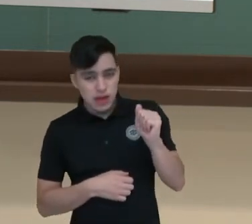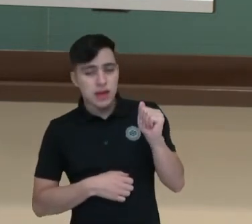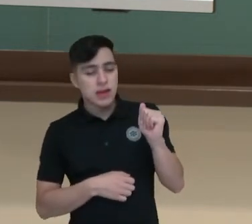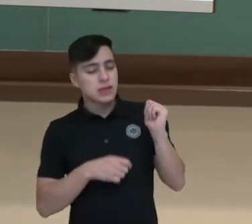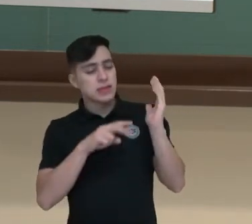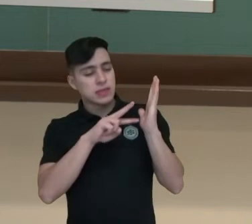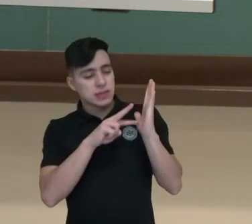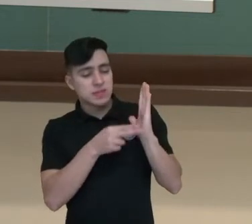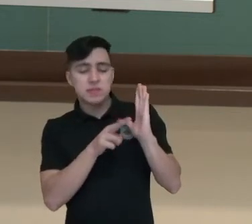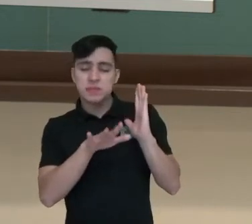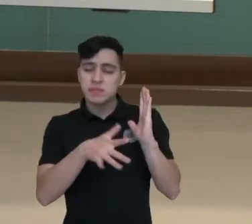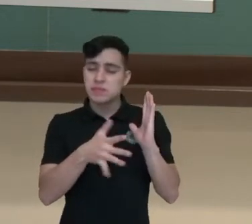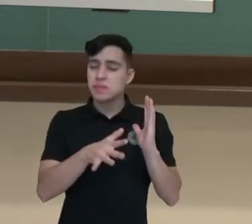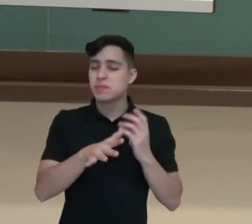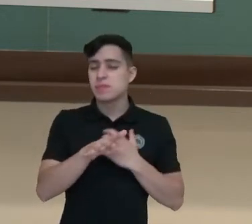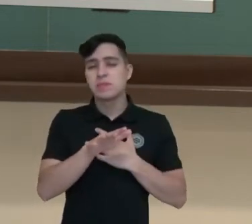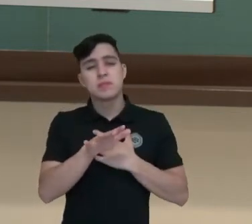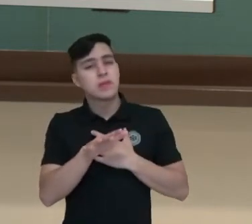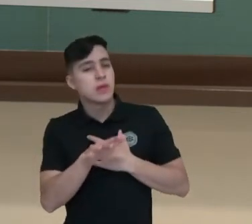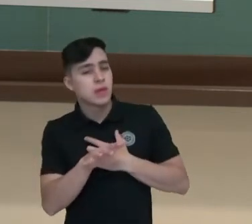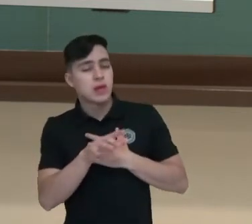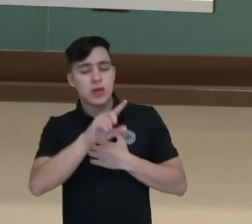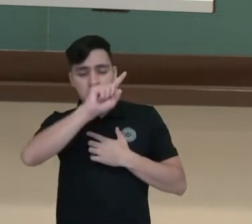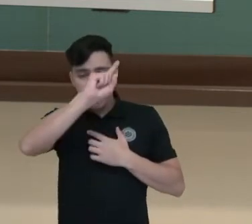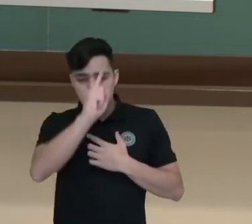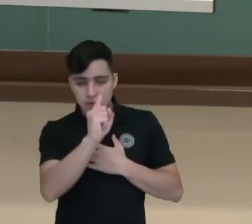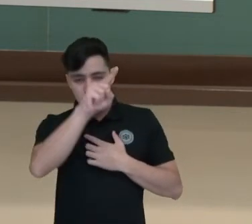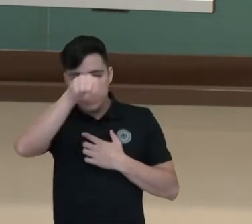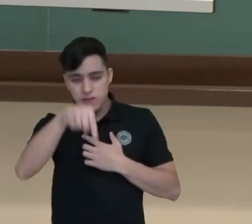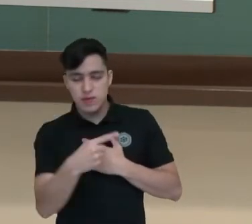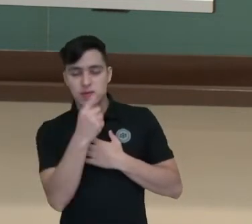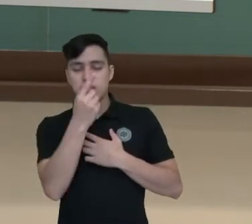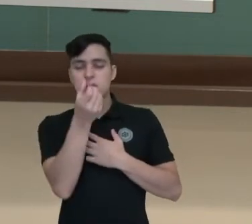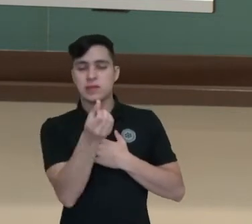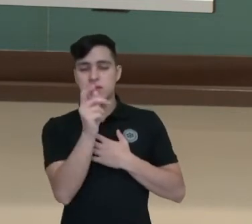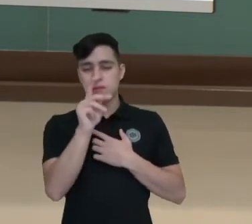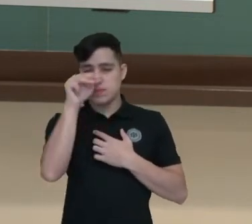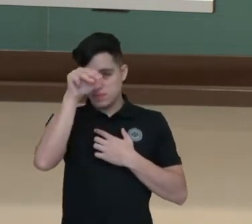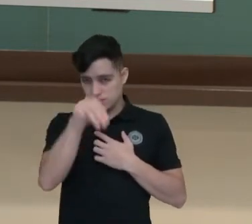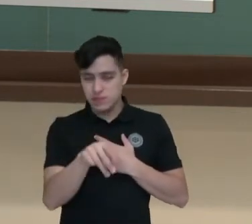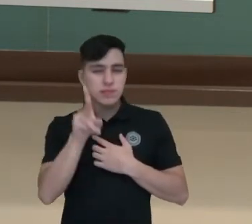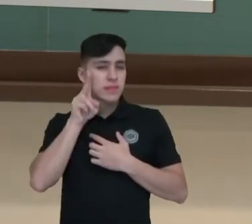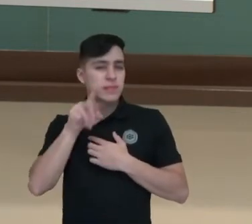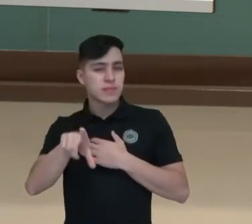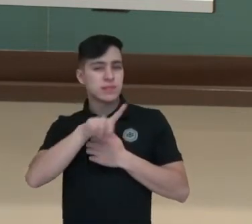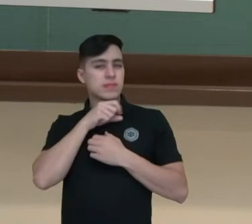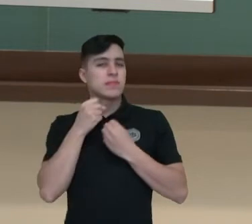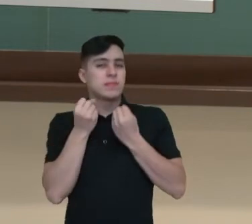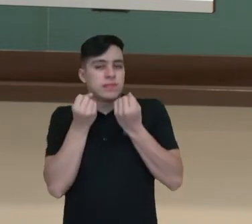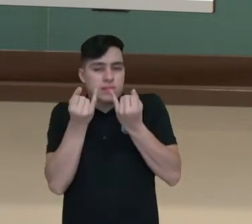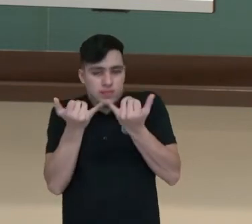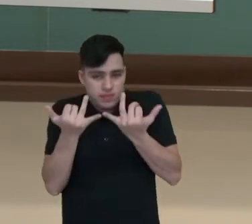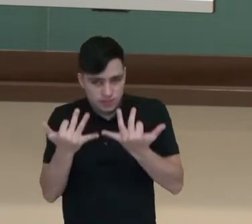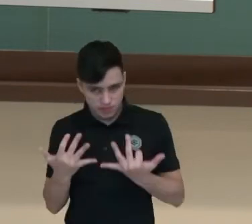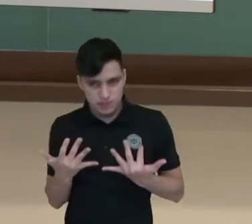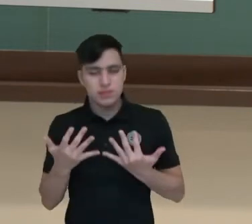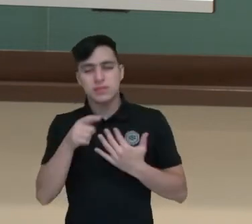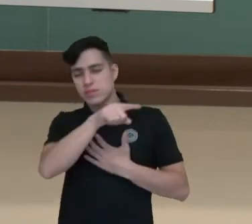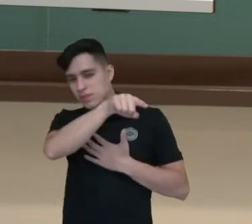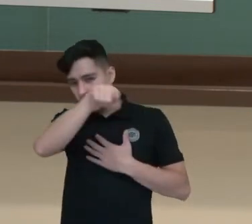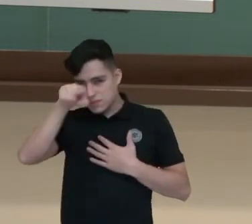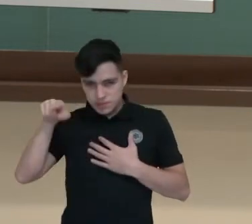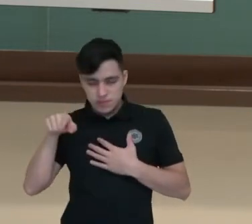a aproximadamente 1,6 km. Lembrando da informação que eu acabei de repetir ali para